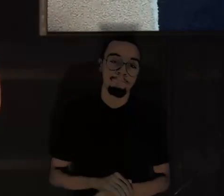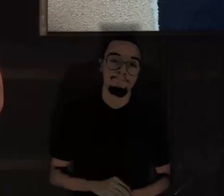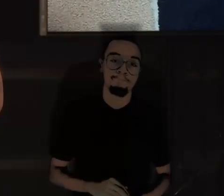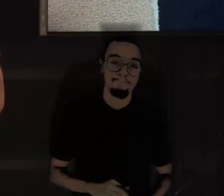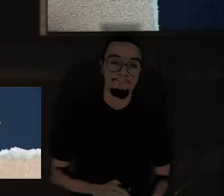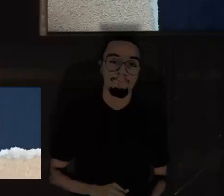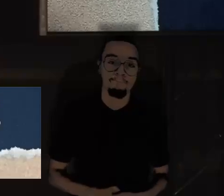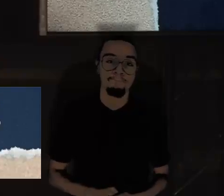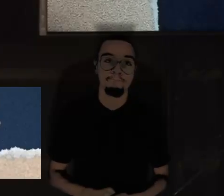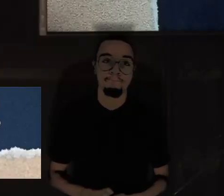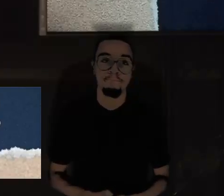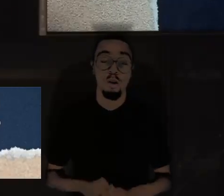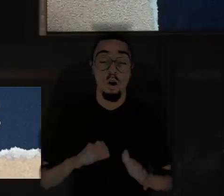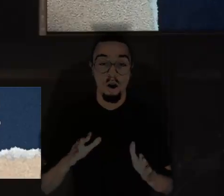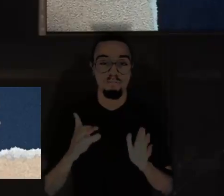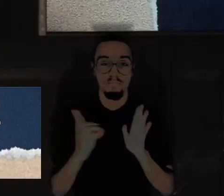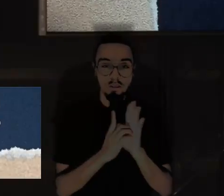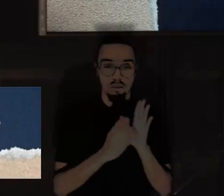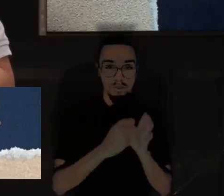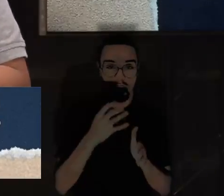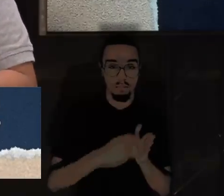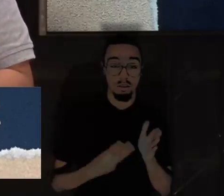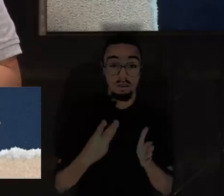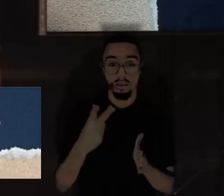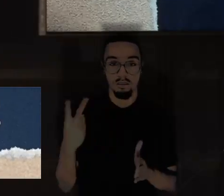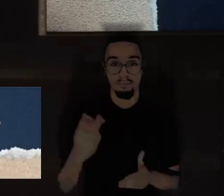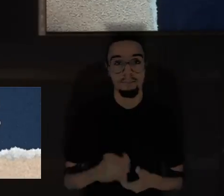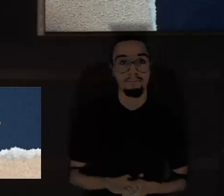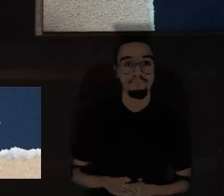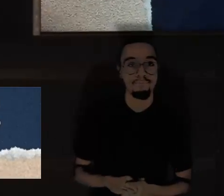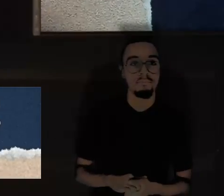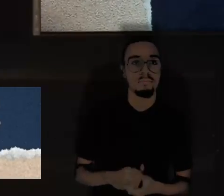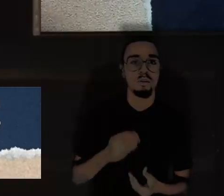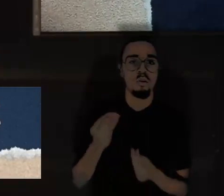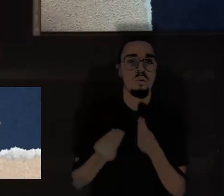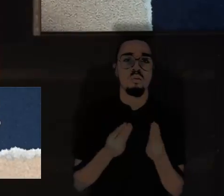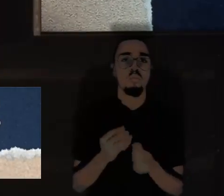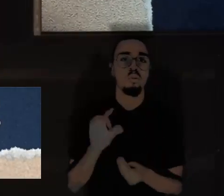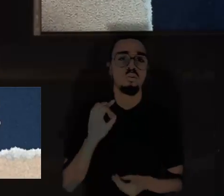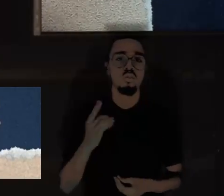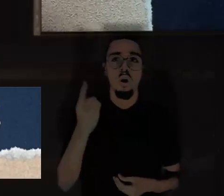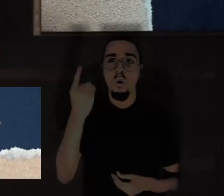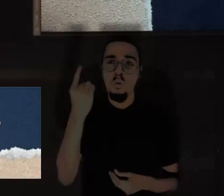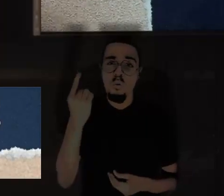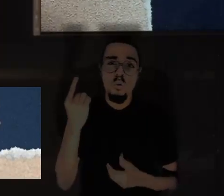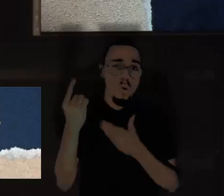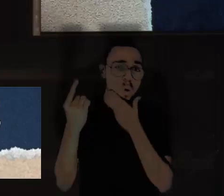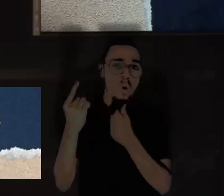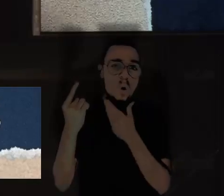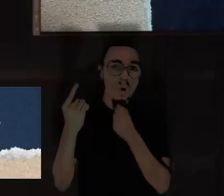Deuteronômio 32, 30. Olha esse texto. Como poderia um só homem perseguir mil?